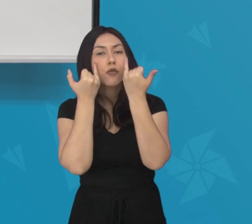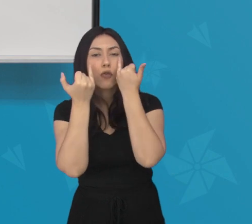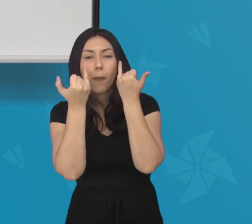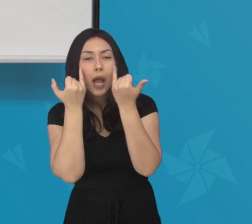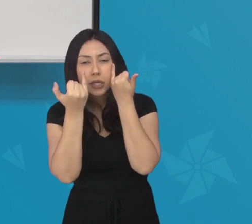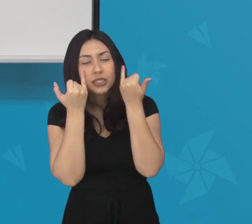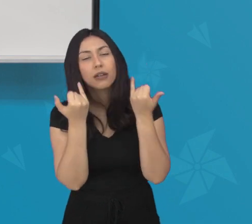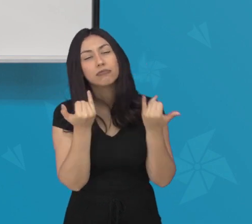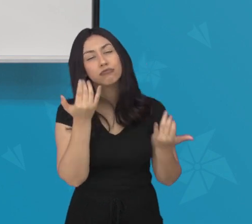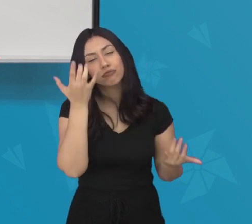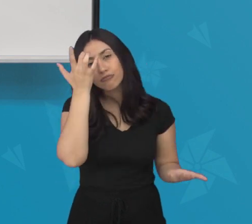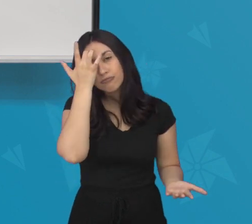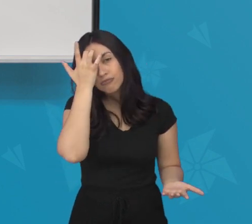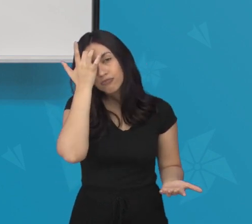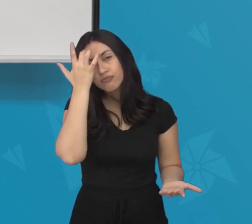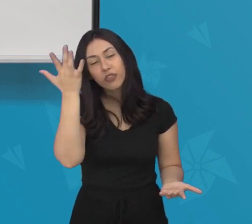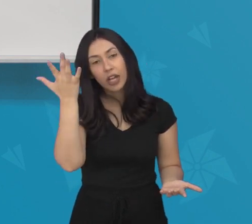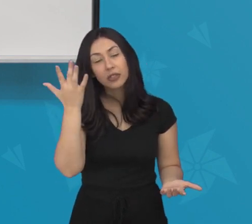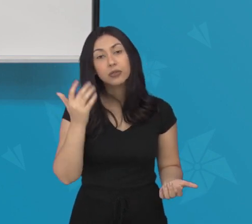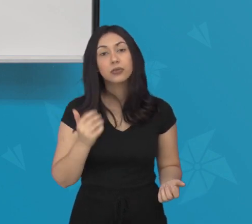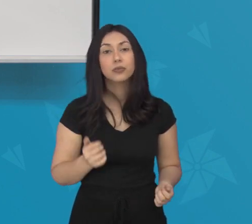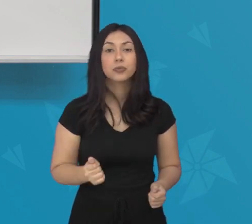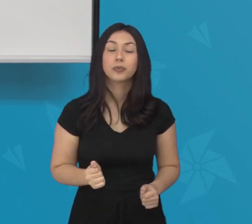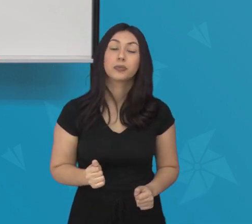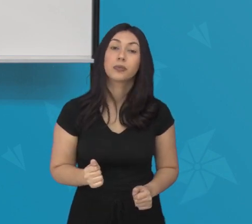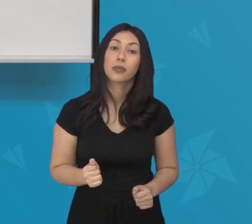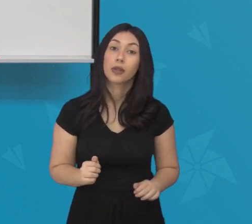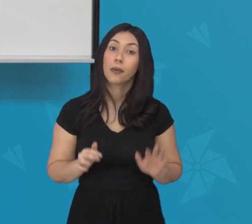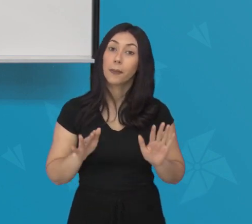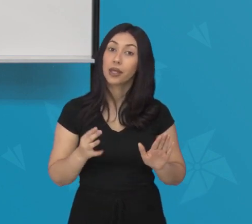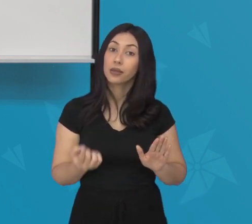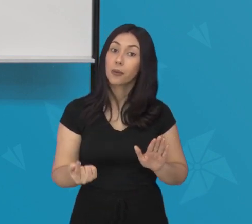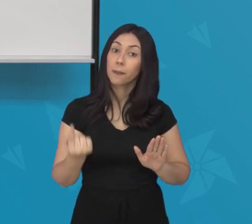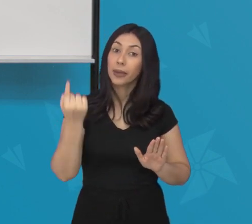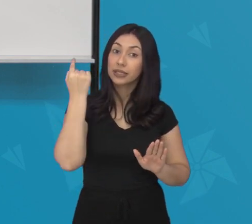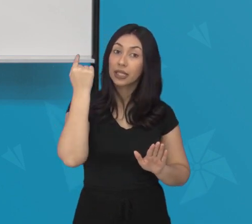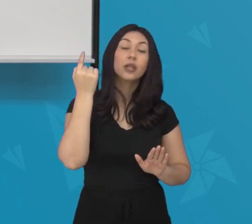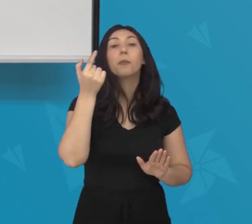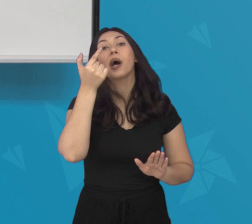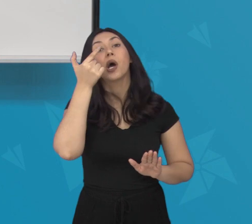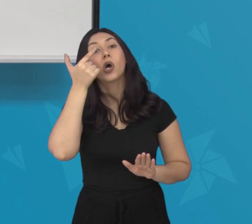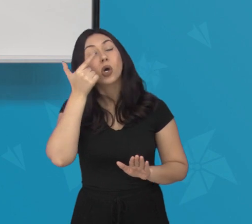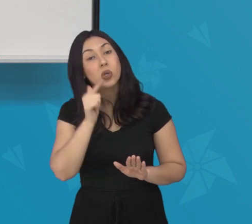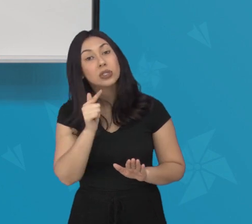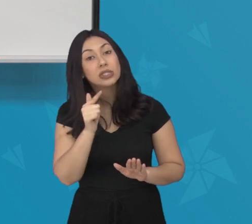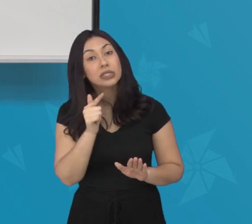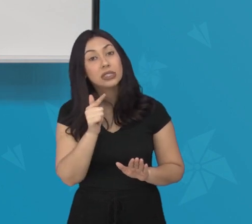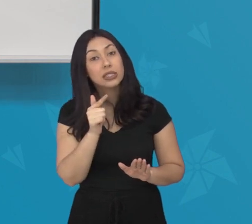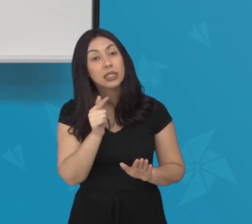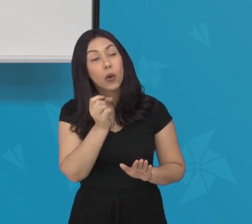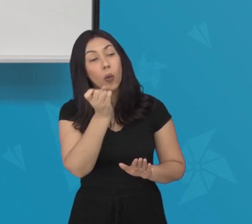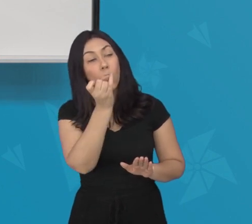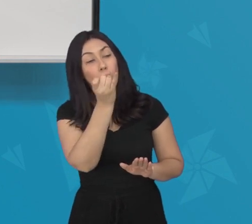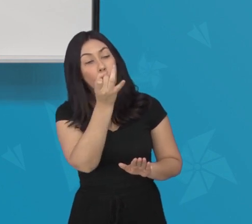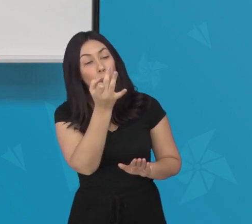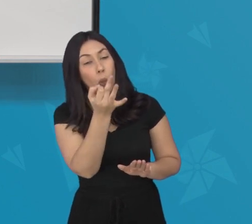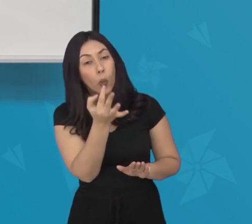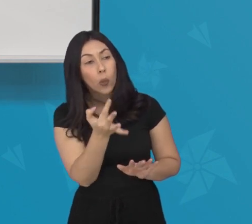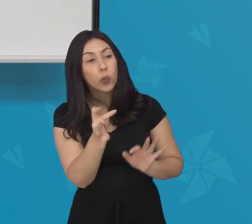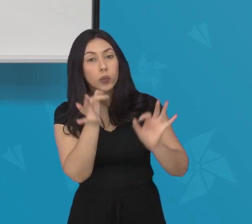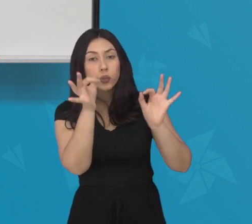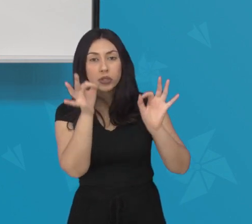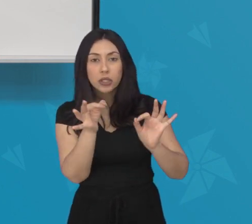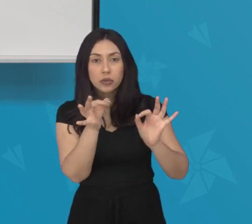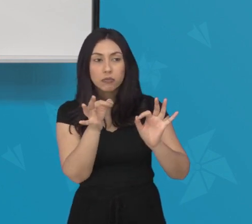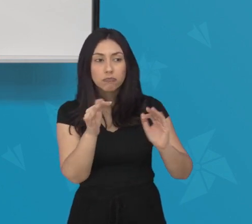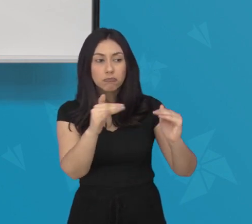informações são registradas e arquivadas com muita facilidade. Antigamente, para obter um sistema de medida padrão, para que todas as